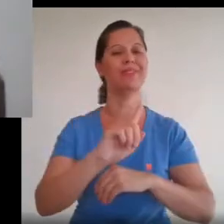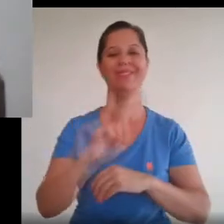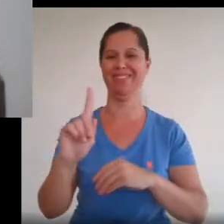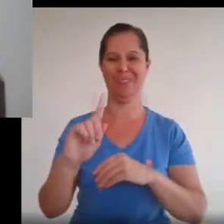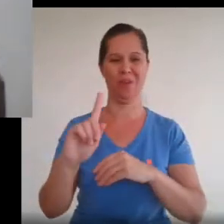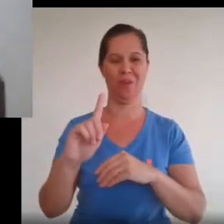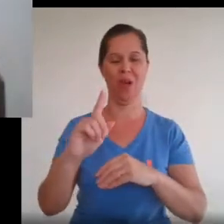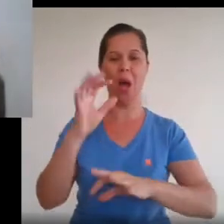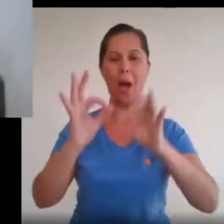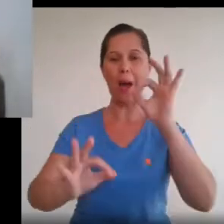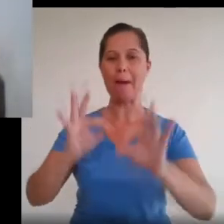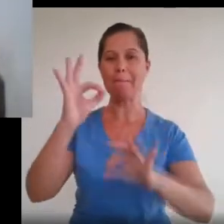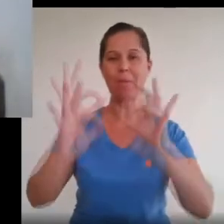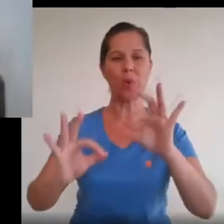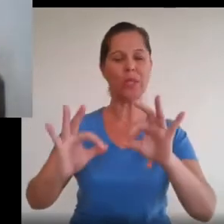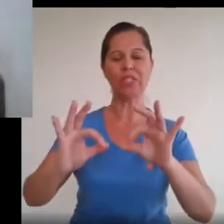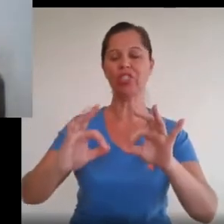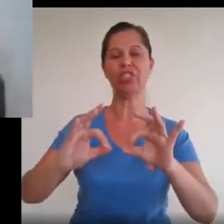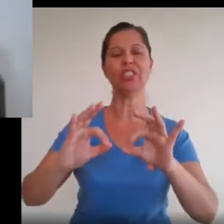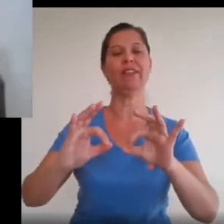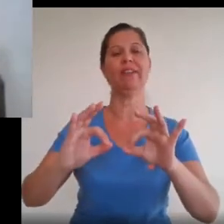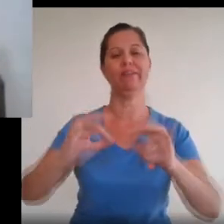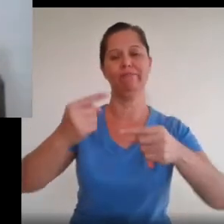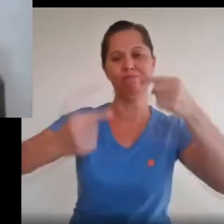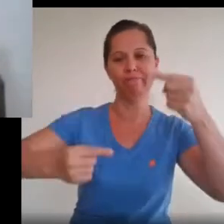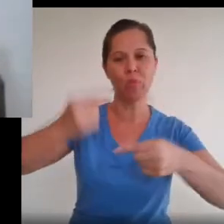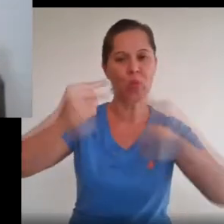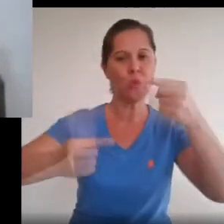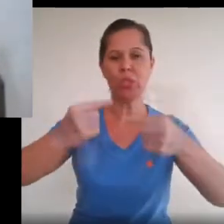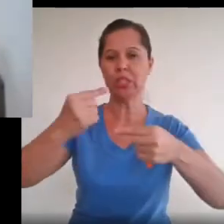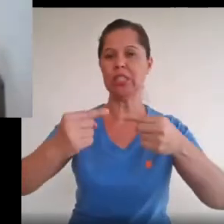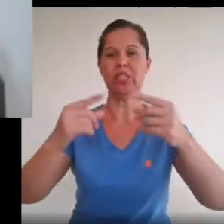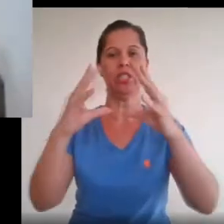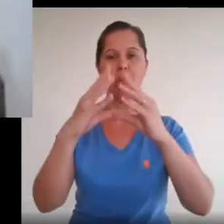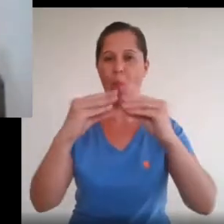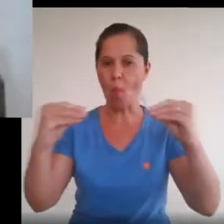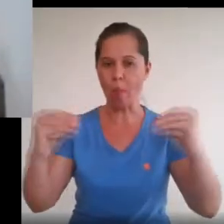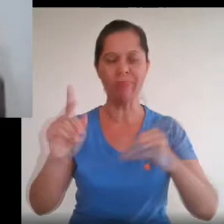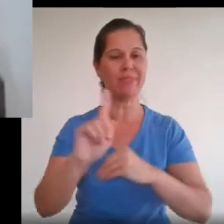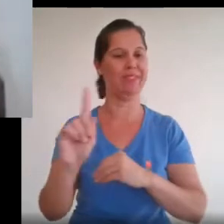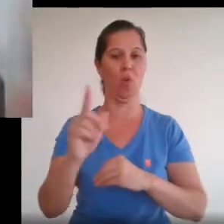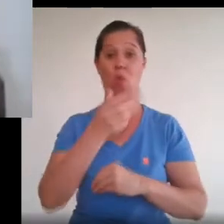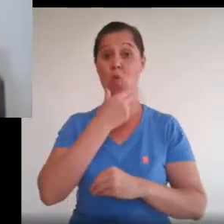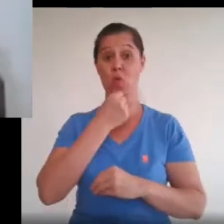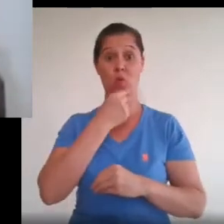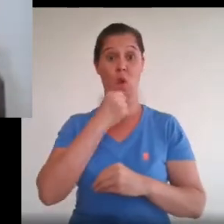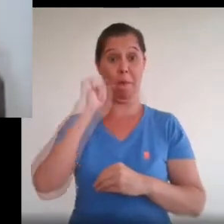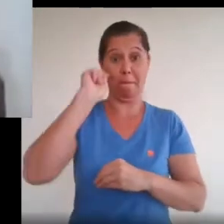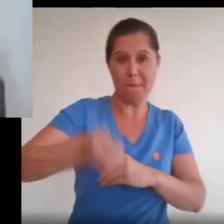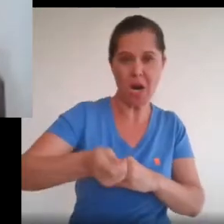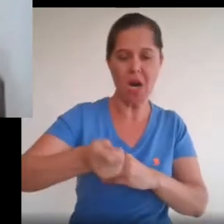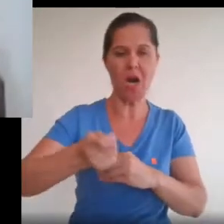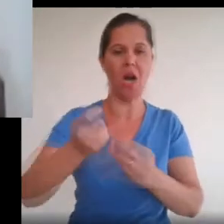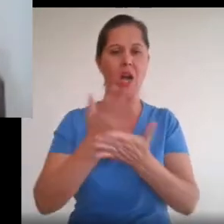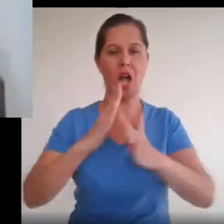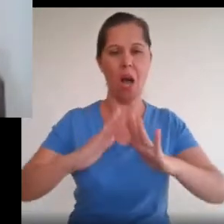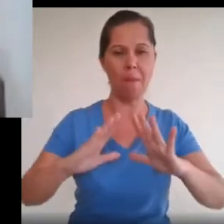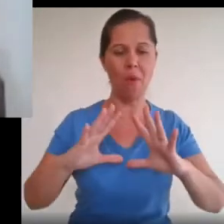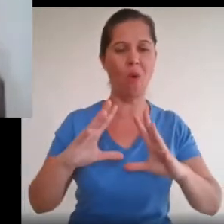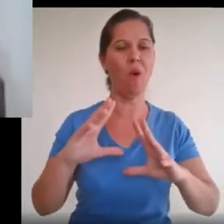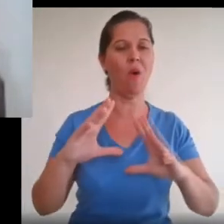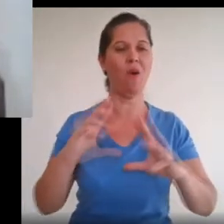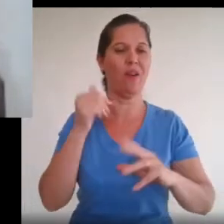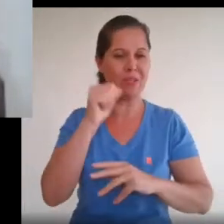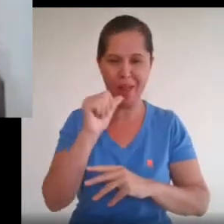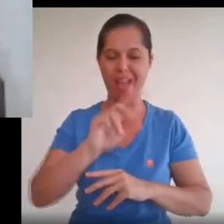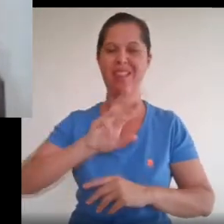eugenistas não acabou com a gente. Os homens estão batendo nas mulheres porque eles estão perdendo terrenos, porque finalmente eles estão conseguindo